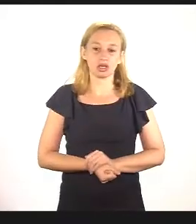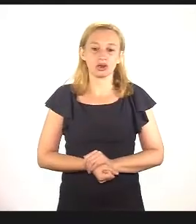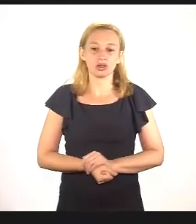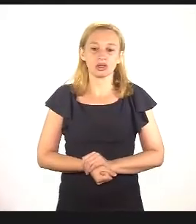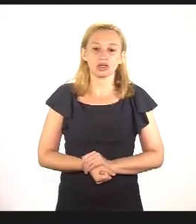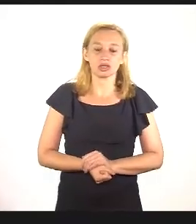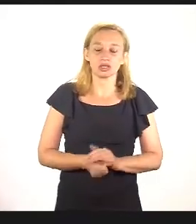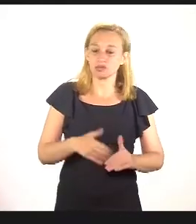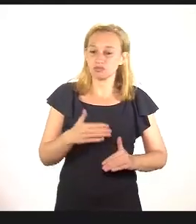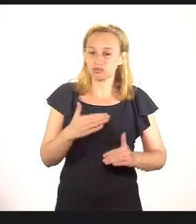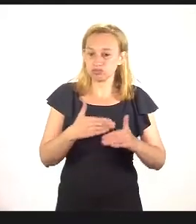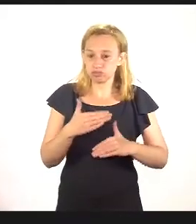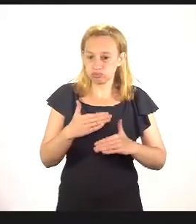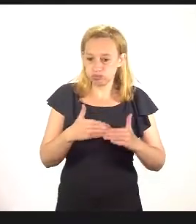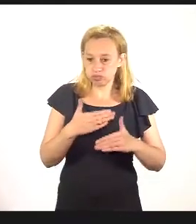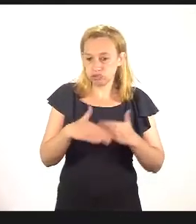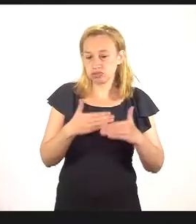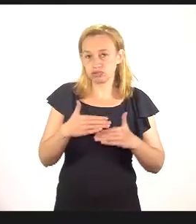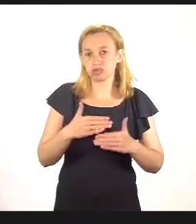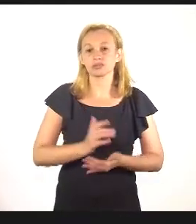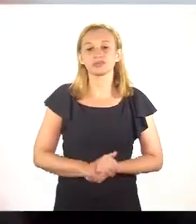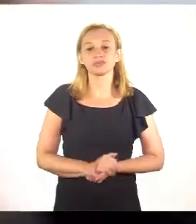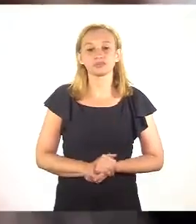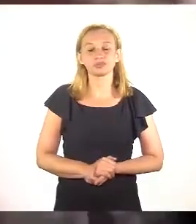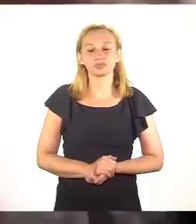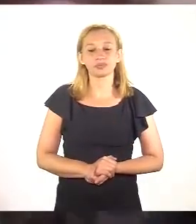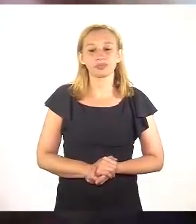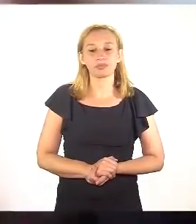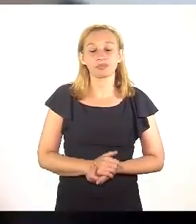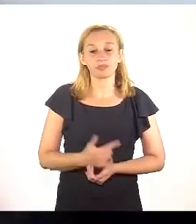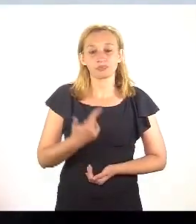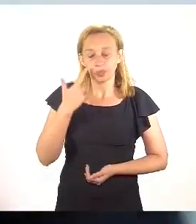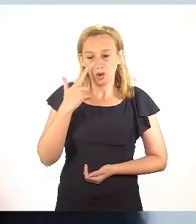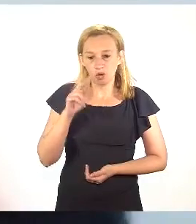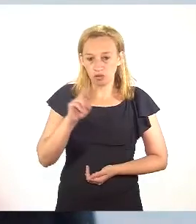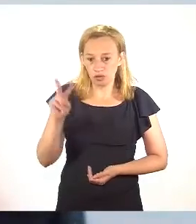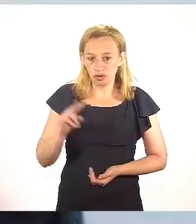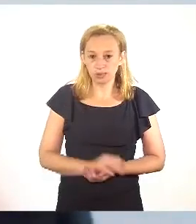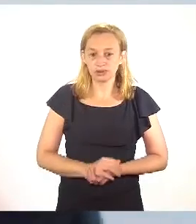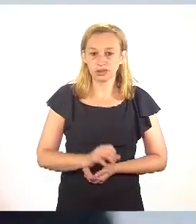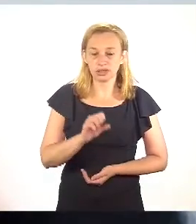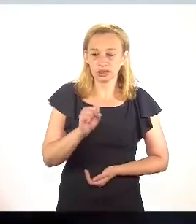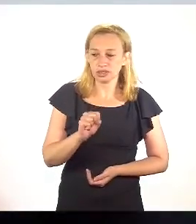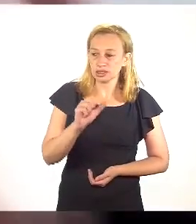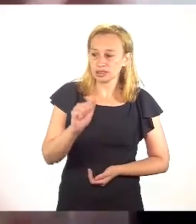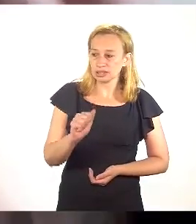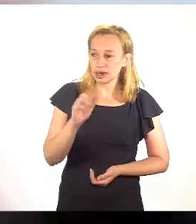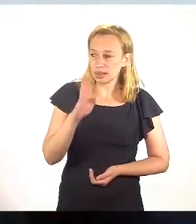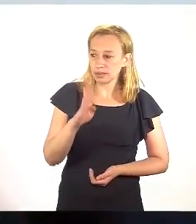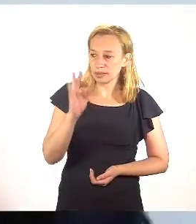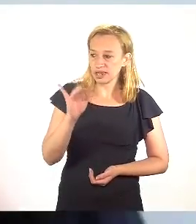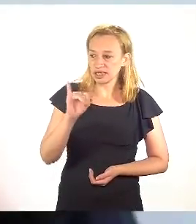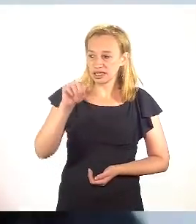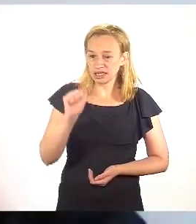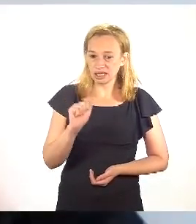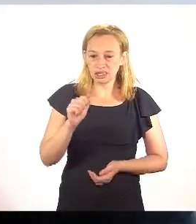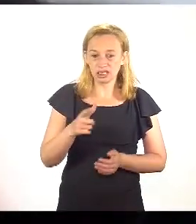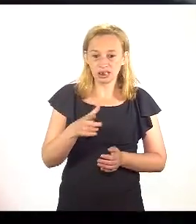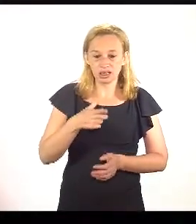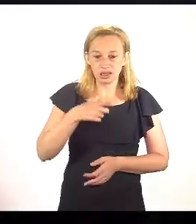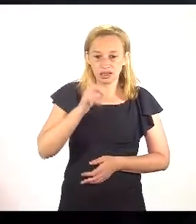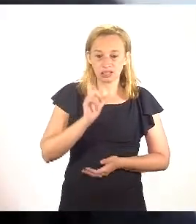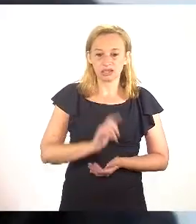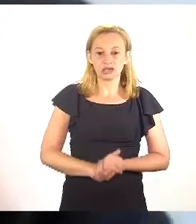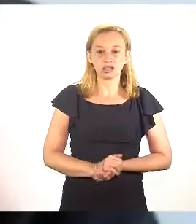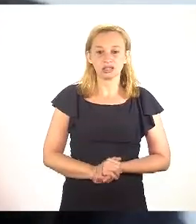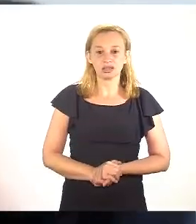esse processo, doutor Vladimir? Eu assisti a sabatina anterior, obviamente, né? Tá preparando a sabatina, você tenso, você